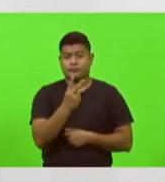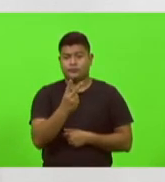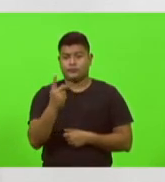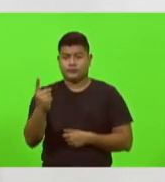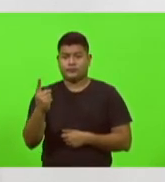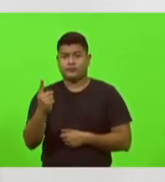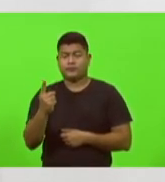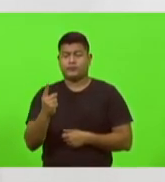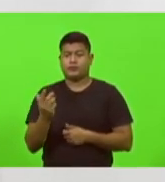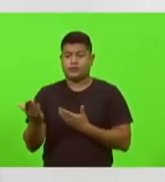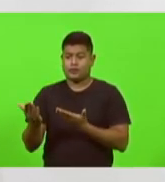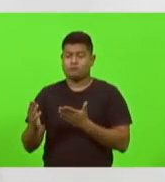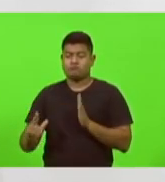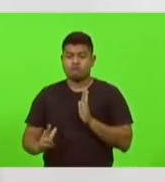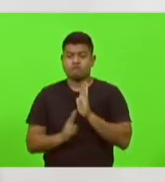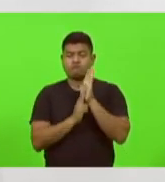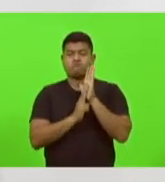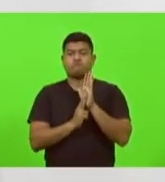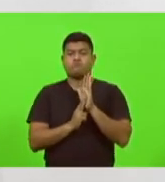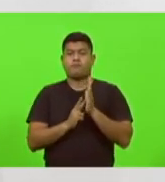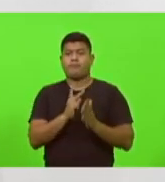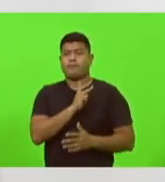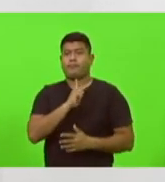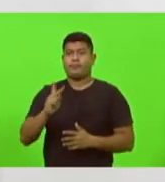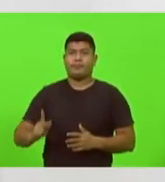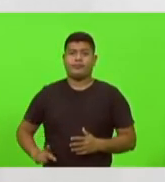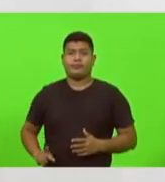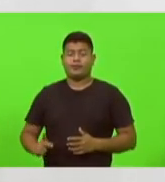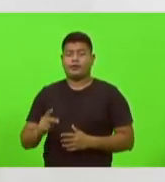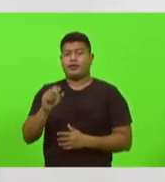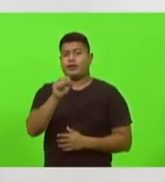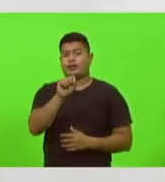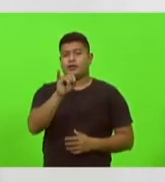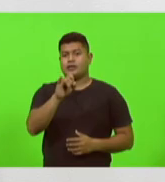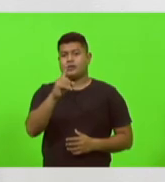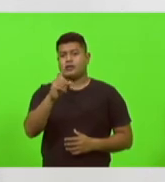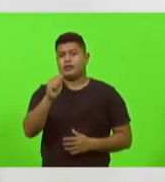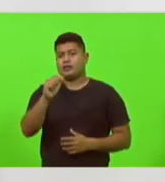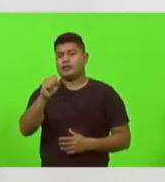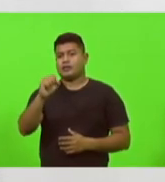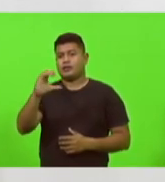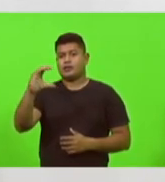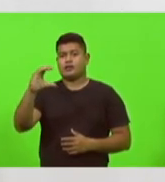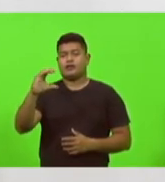assumiu a presidência da SIDASC.